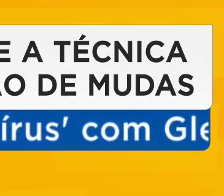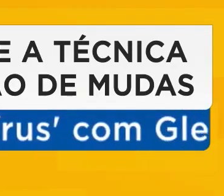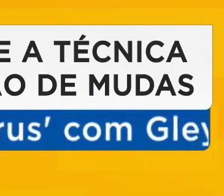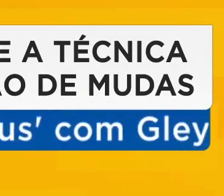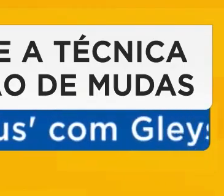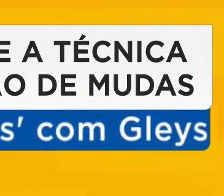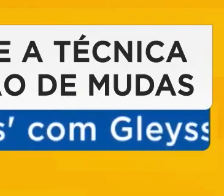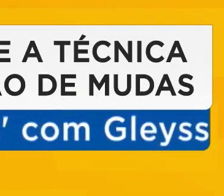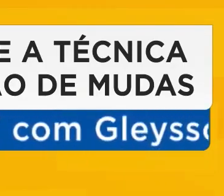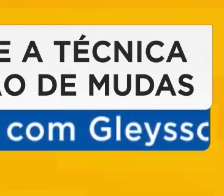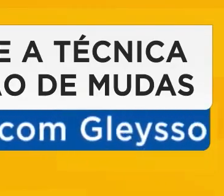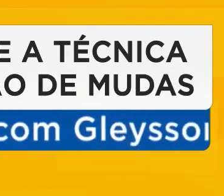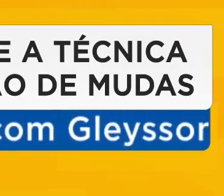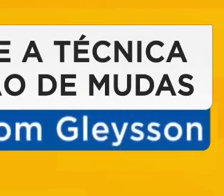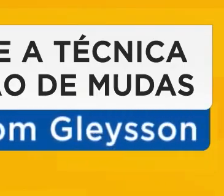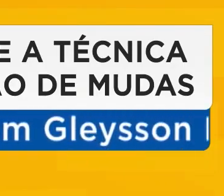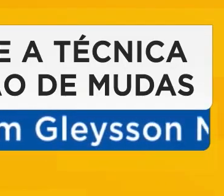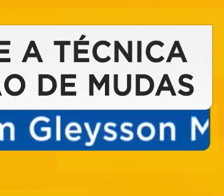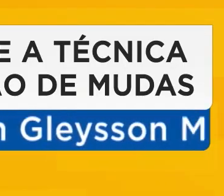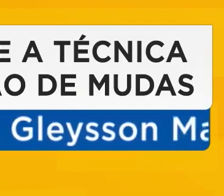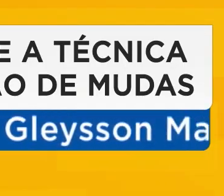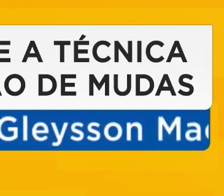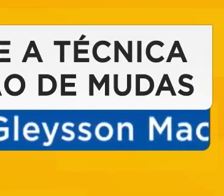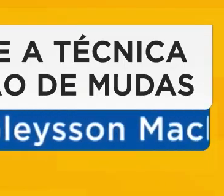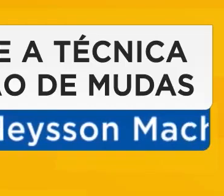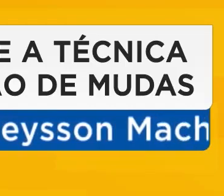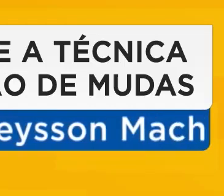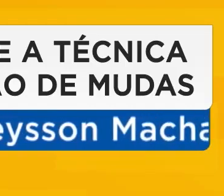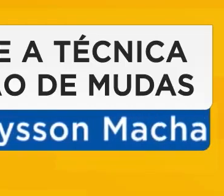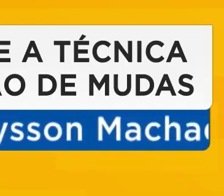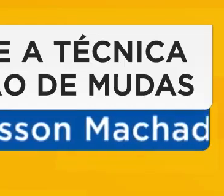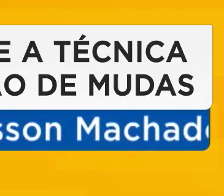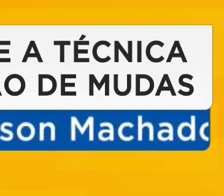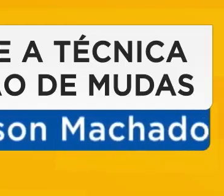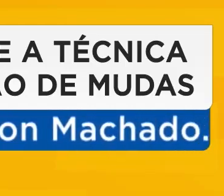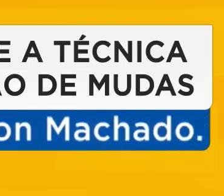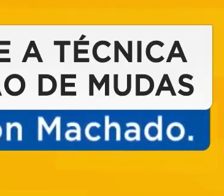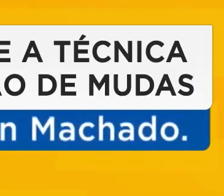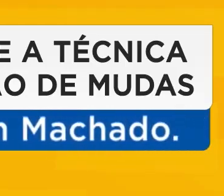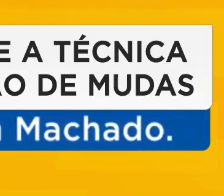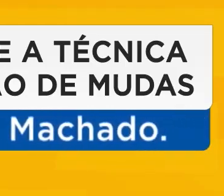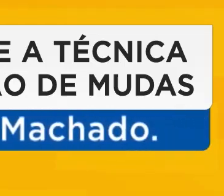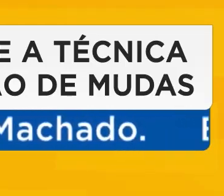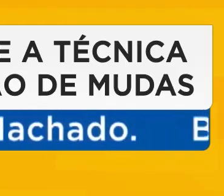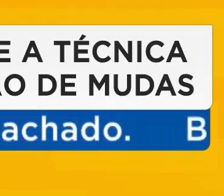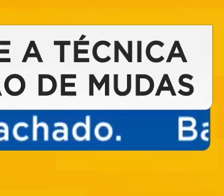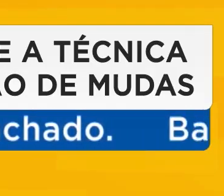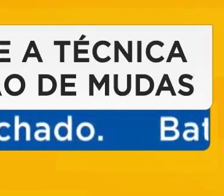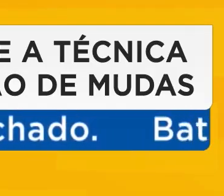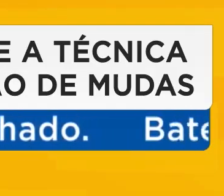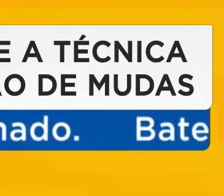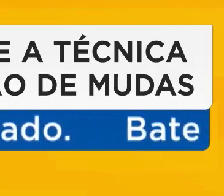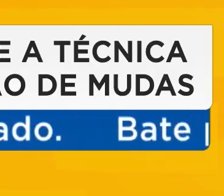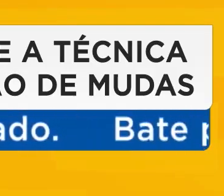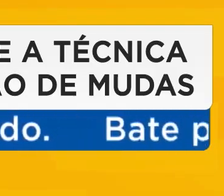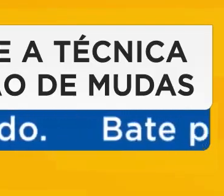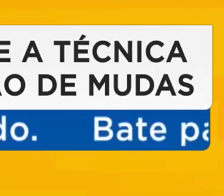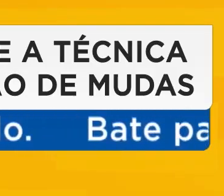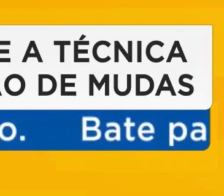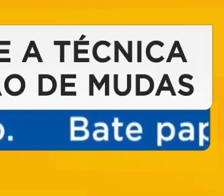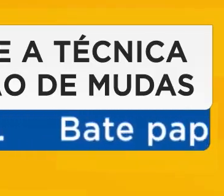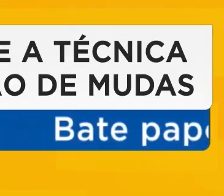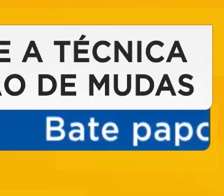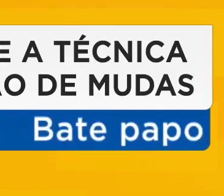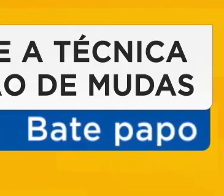foi se estabelecendo. Então, assim, hoje a gente tem certeza de que é um caminho sem volta, até